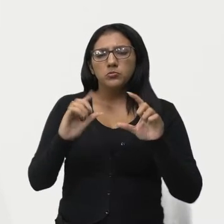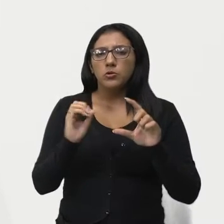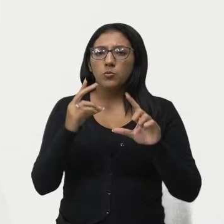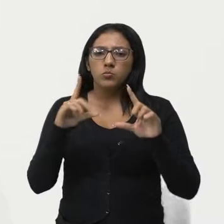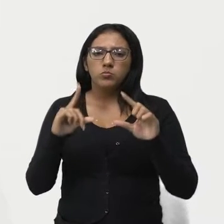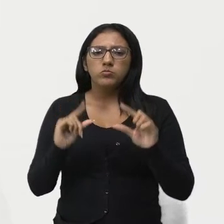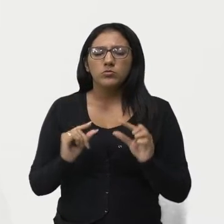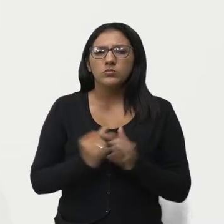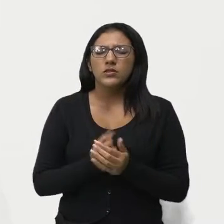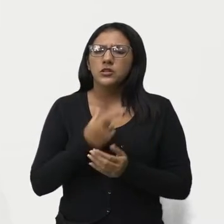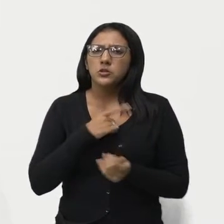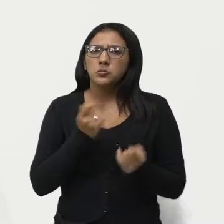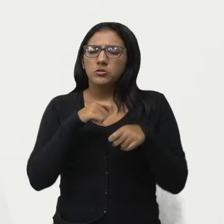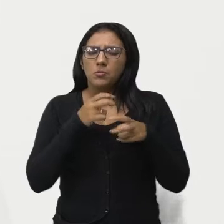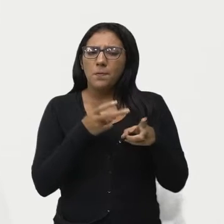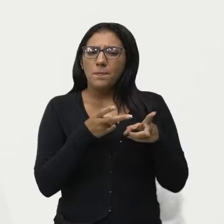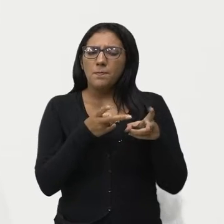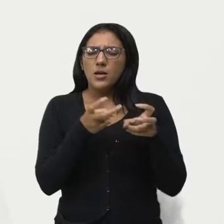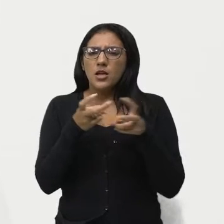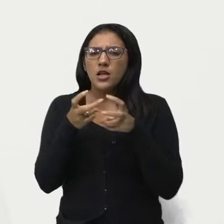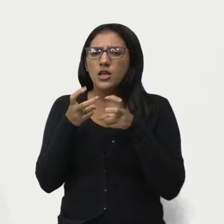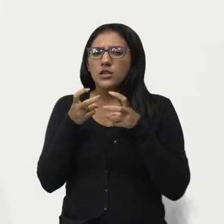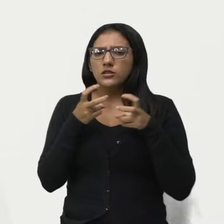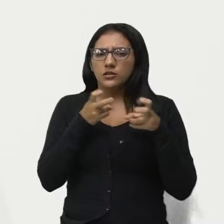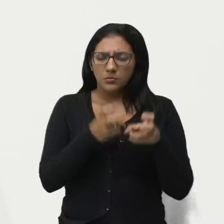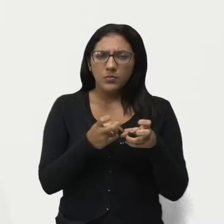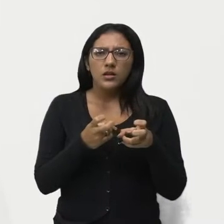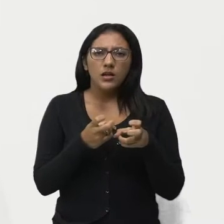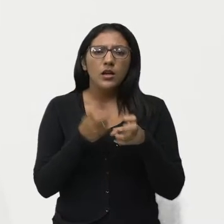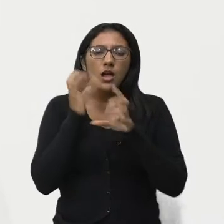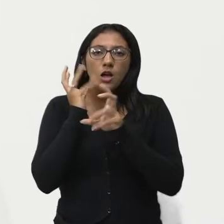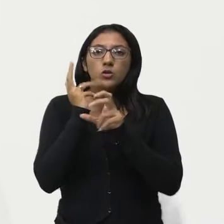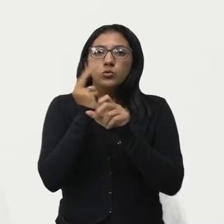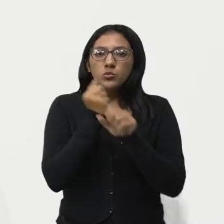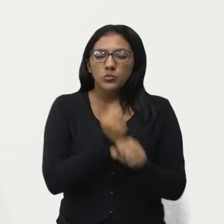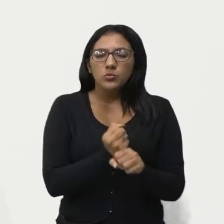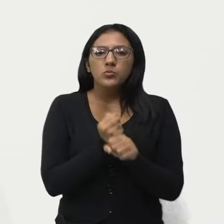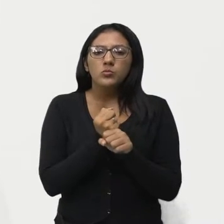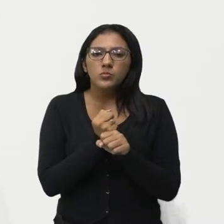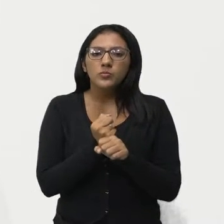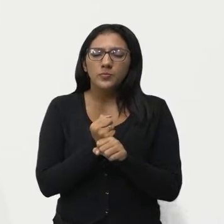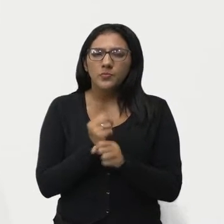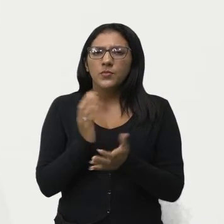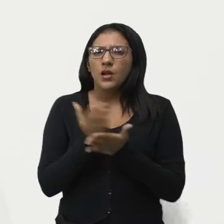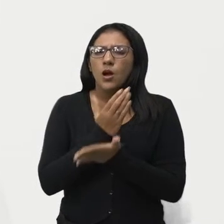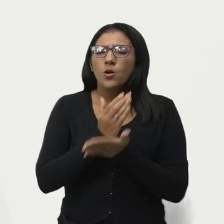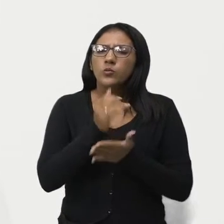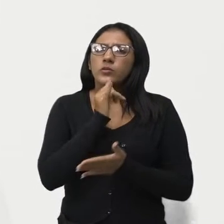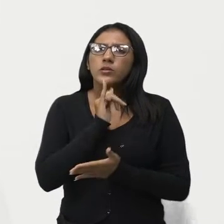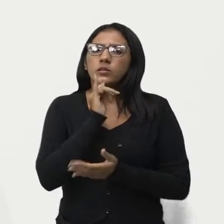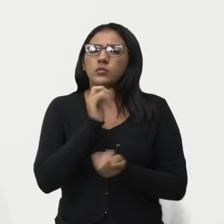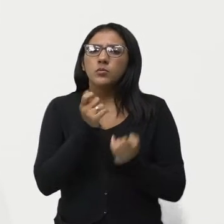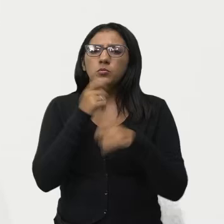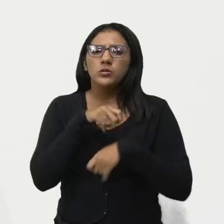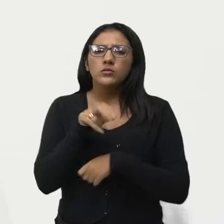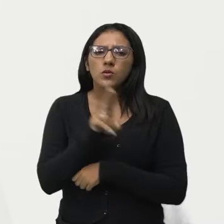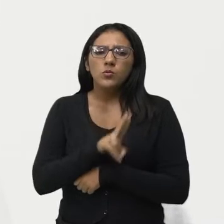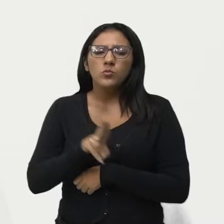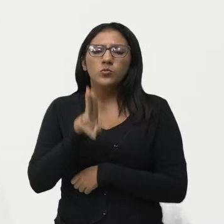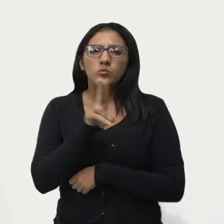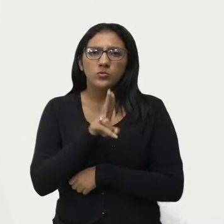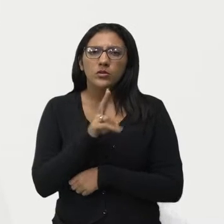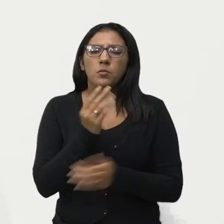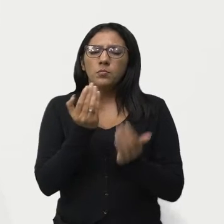possível prever o comportamento de uma das grandezas para determinadas situações, utilizando a propriedade fundamental